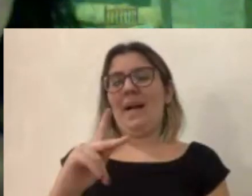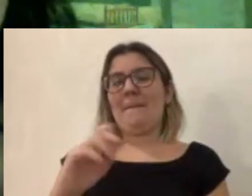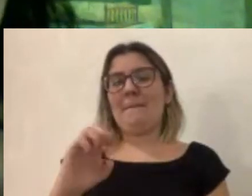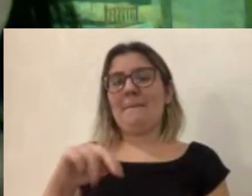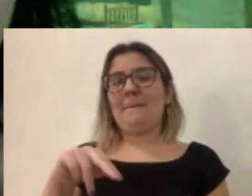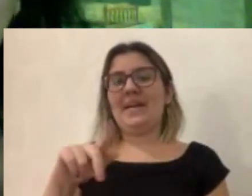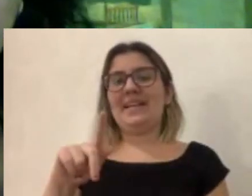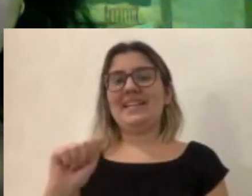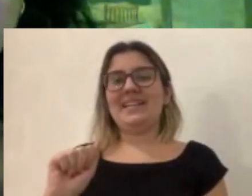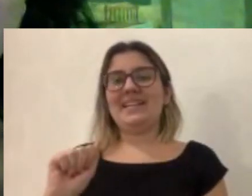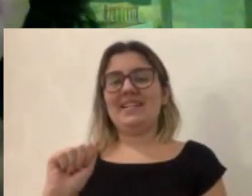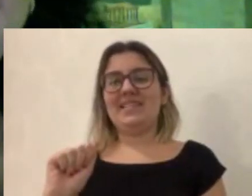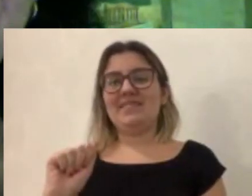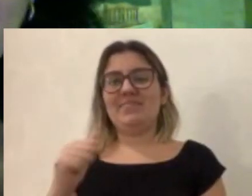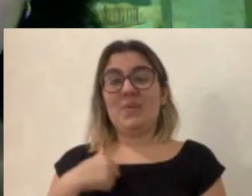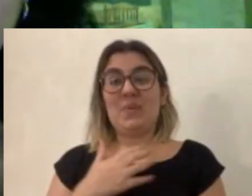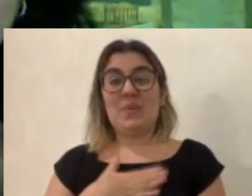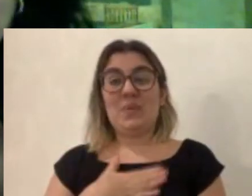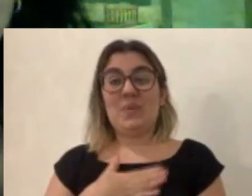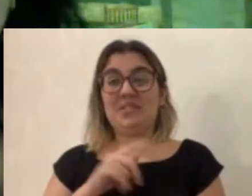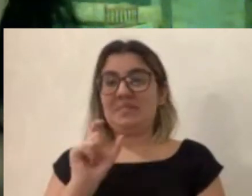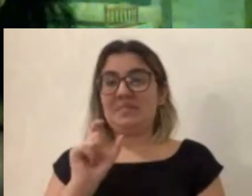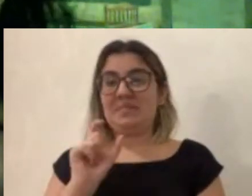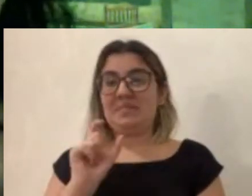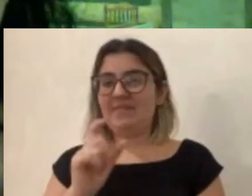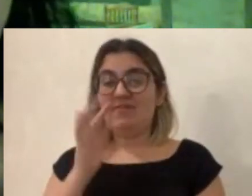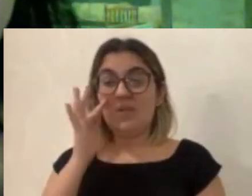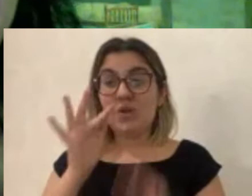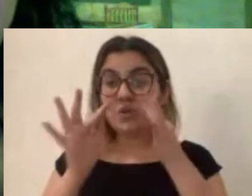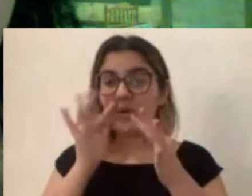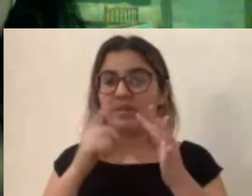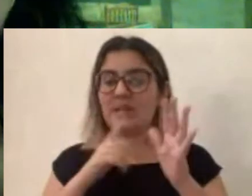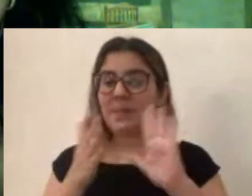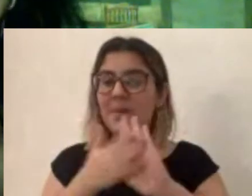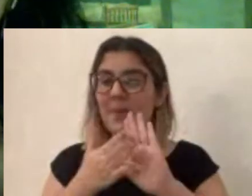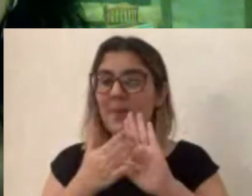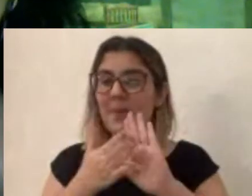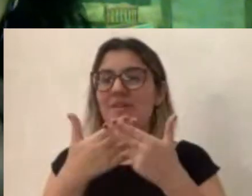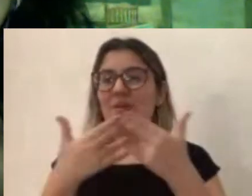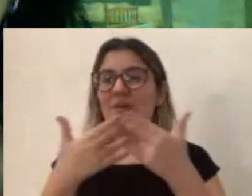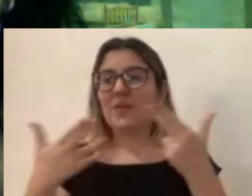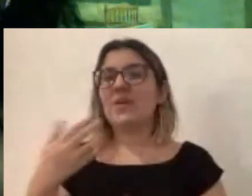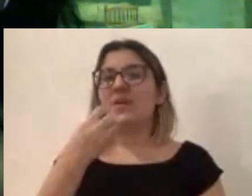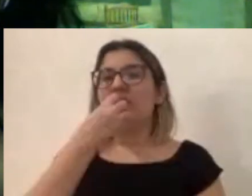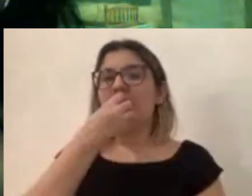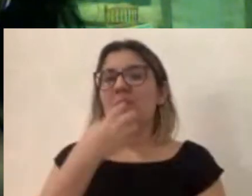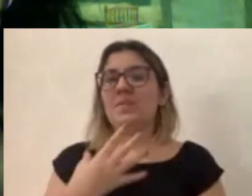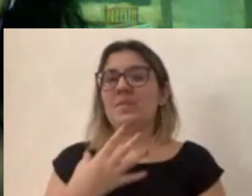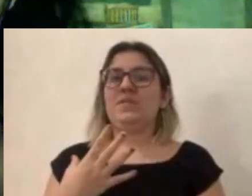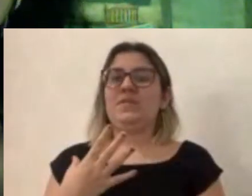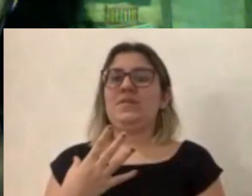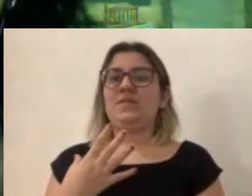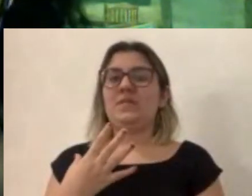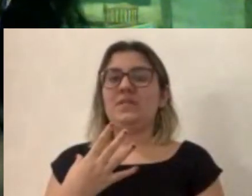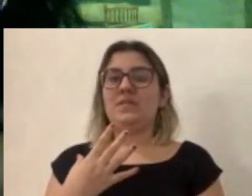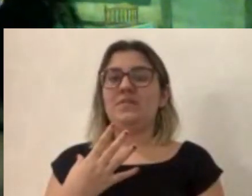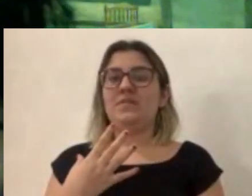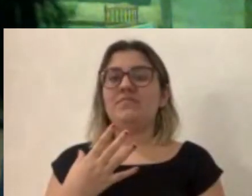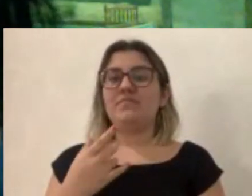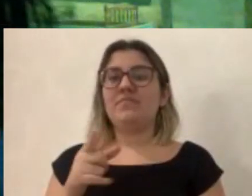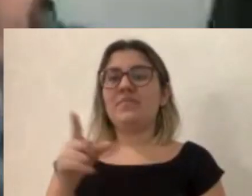essa palavra, eu amo a palavra capenga, eu acho ela esteticamente, filosoficamente, ela propõe muita coisa